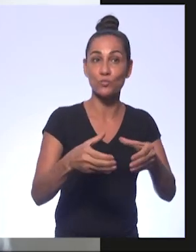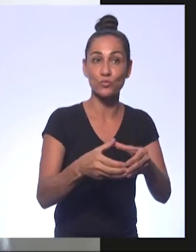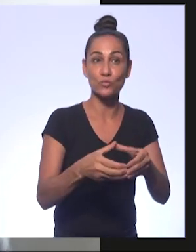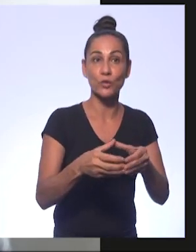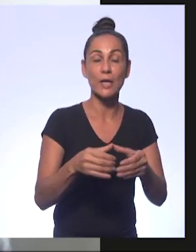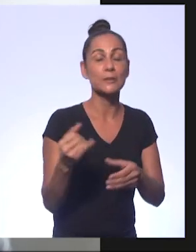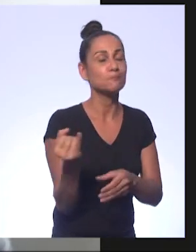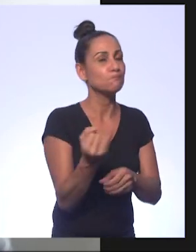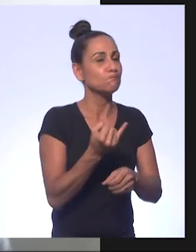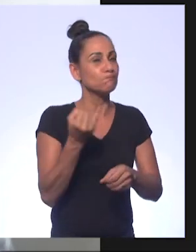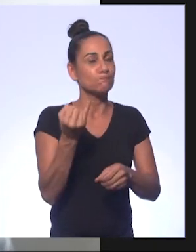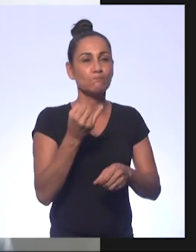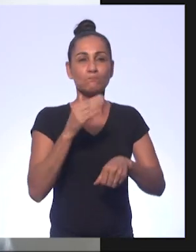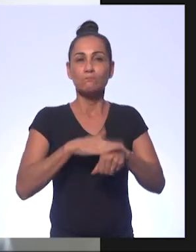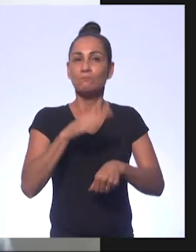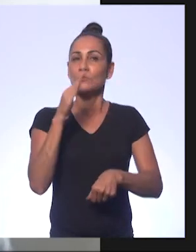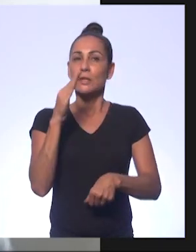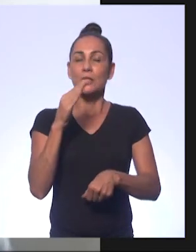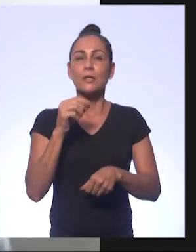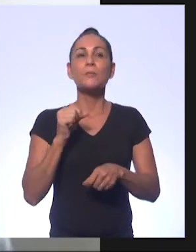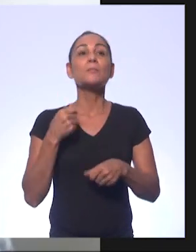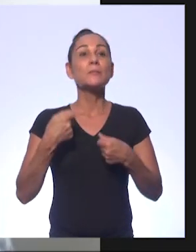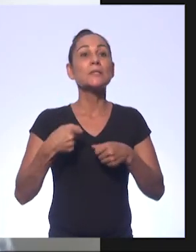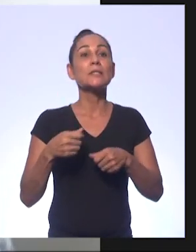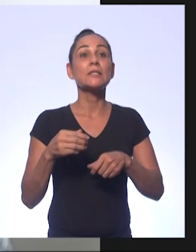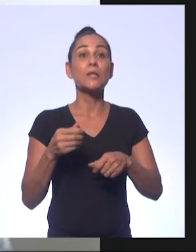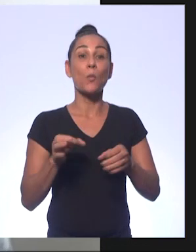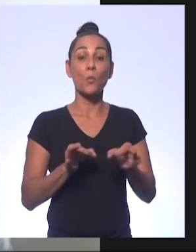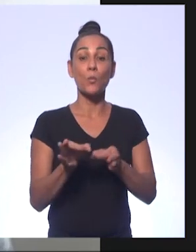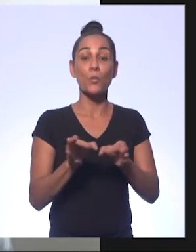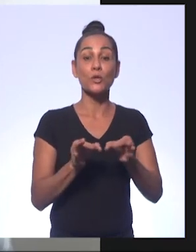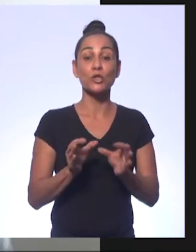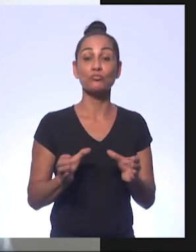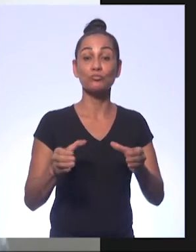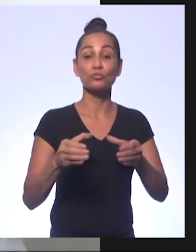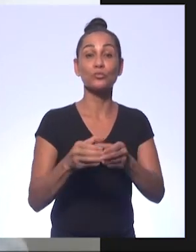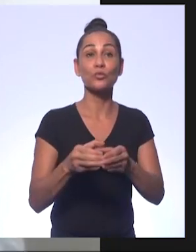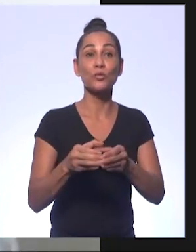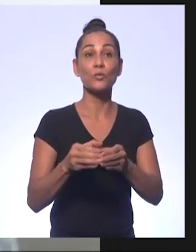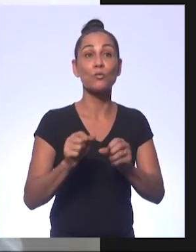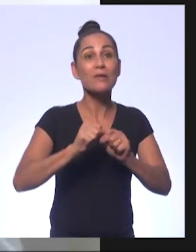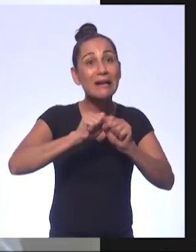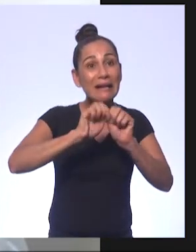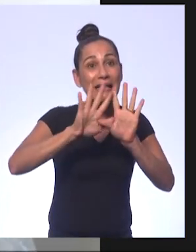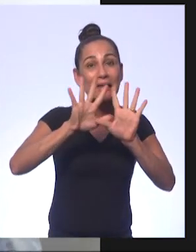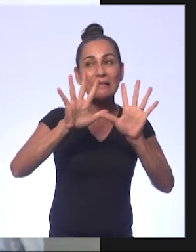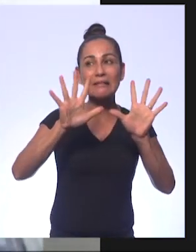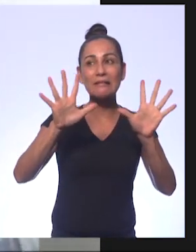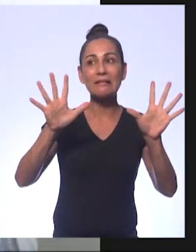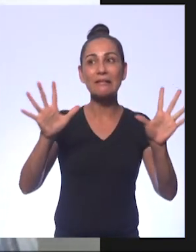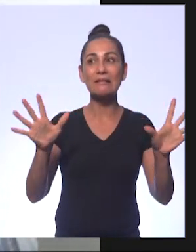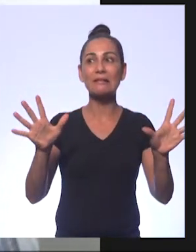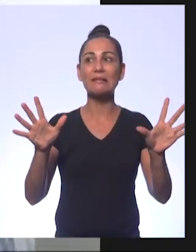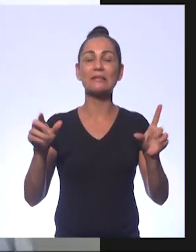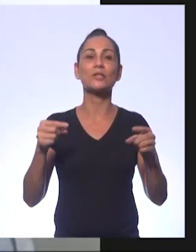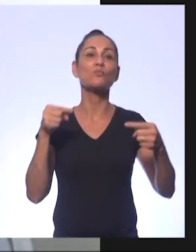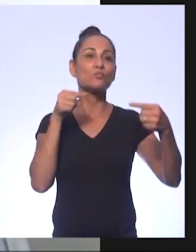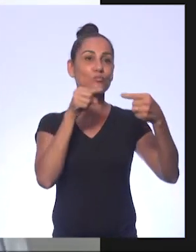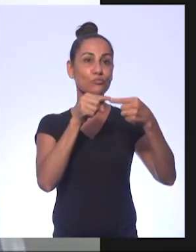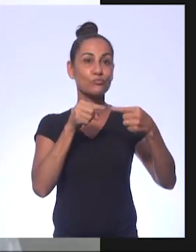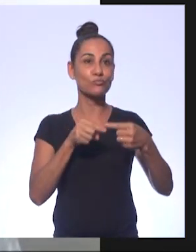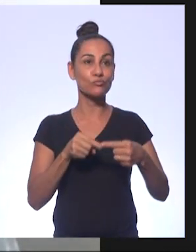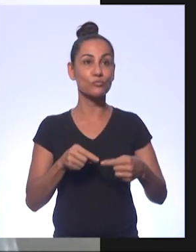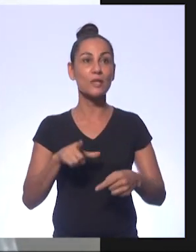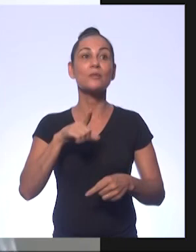super importante. Mas ele tem que ser um projeto coletivo com metas muito claras. Entende? Eu quero, sim, diversidade, mas eu